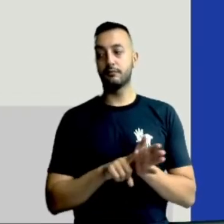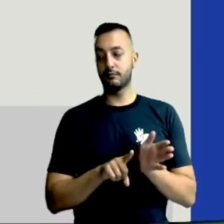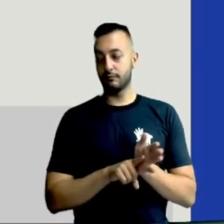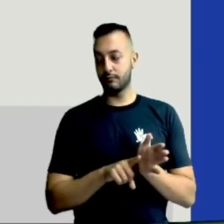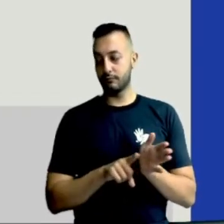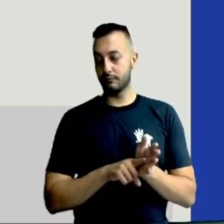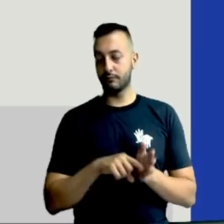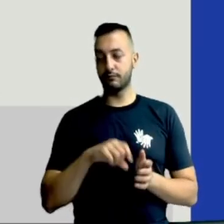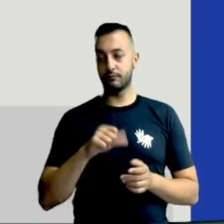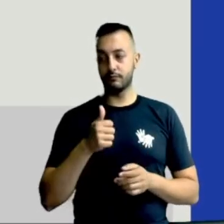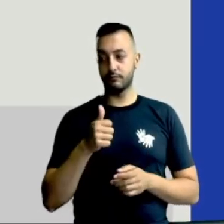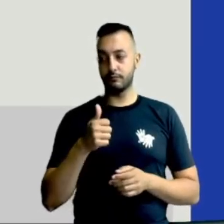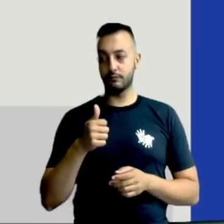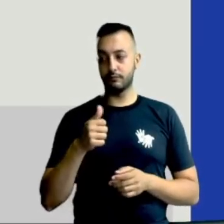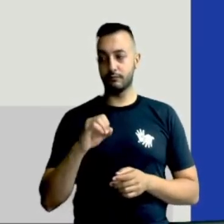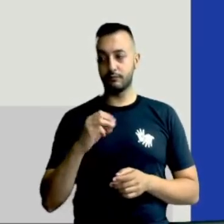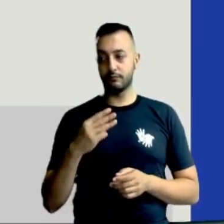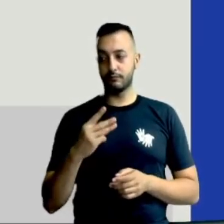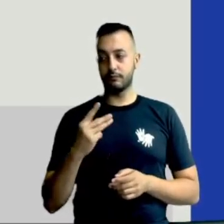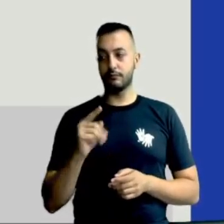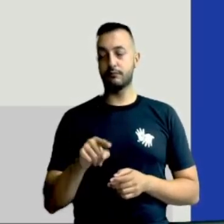menos